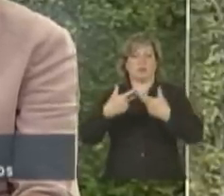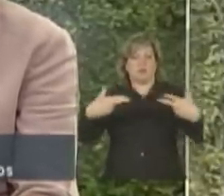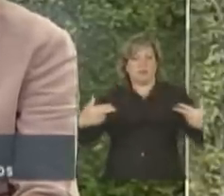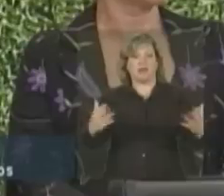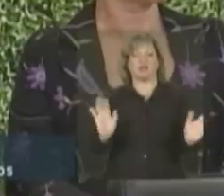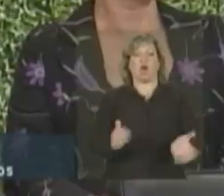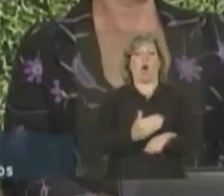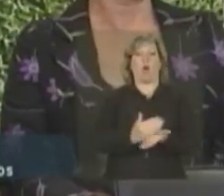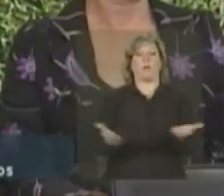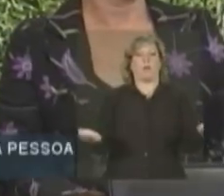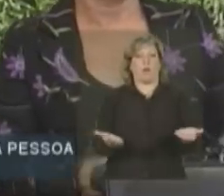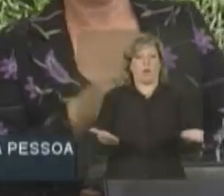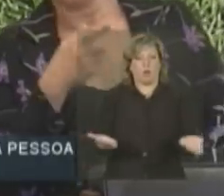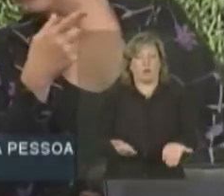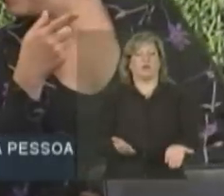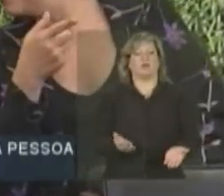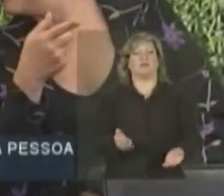hoje,